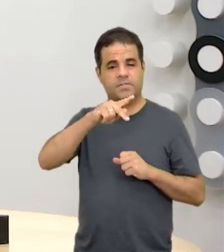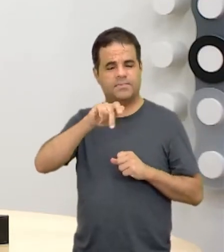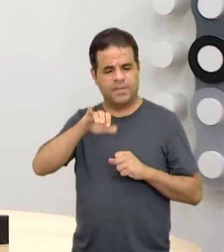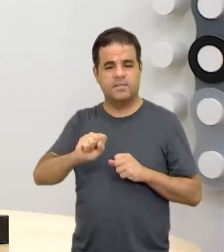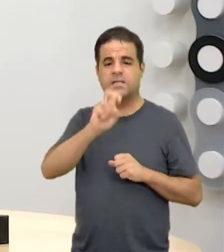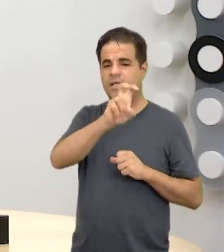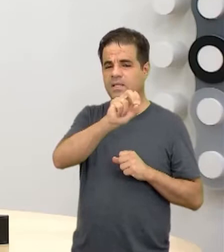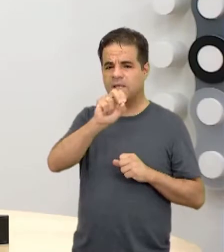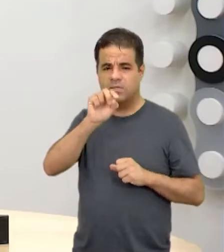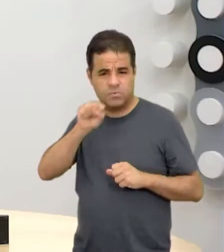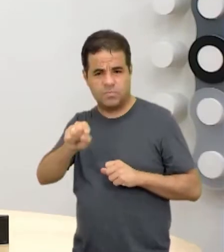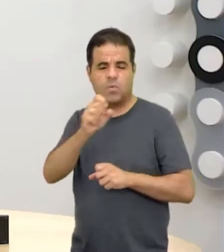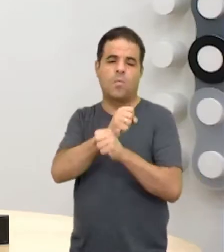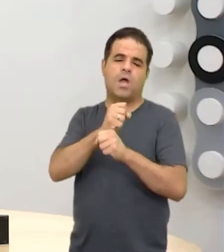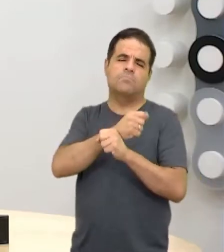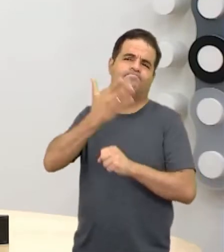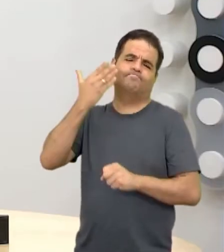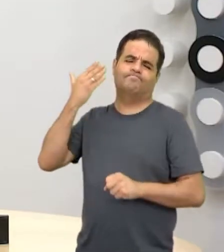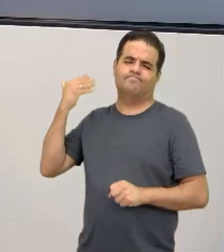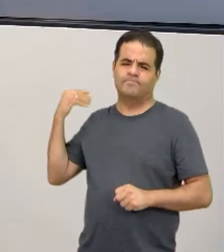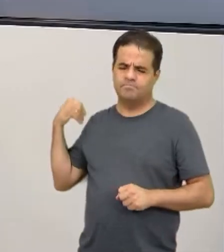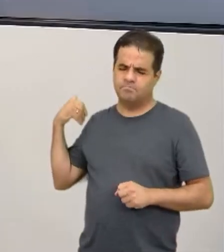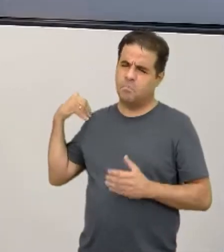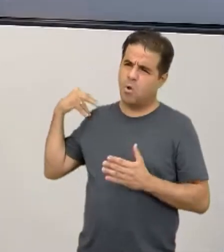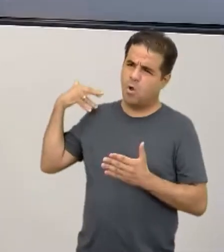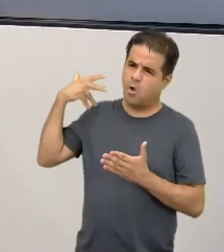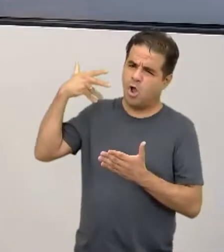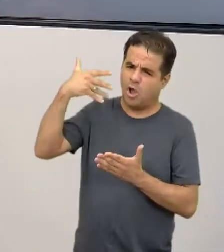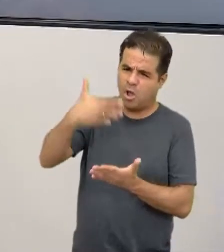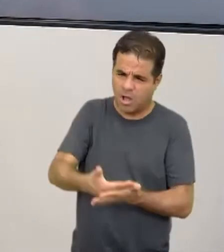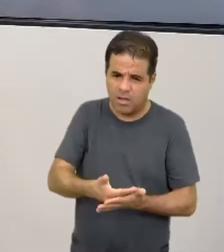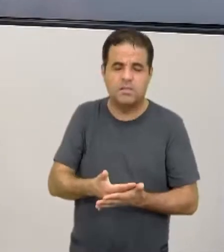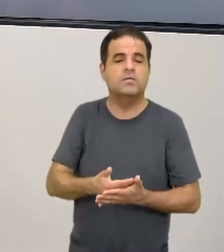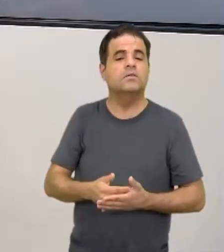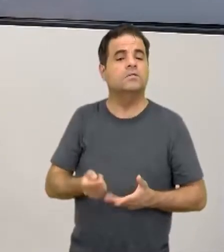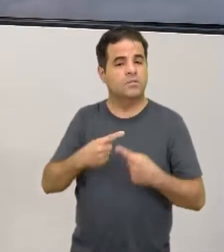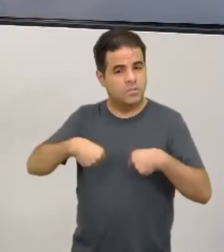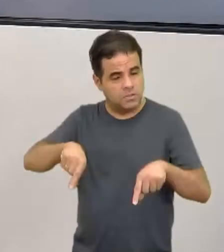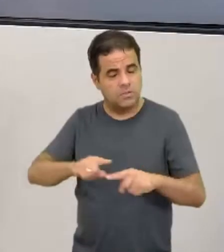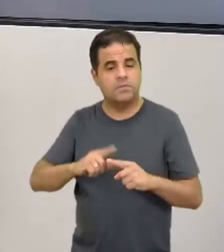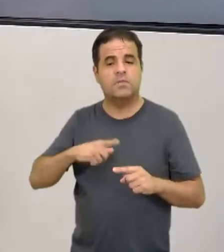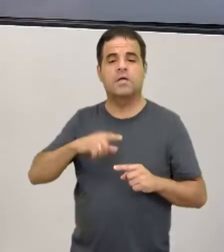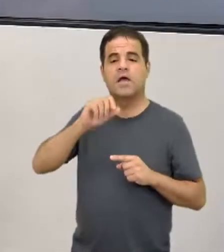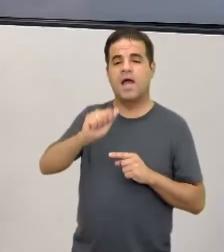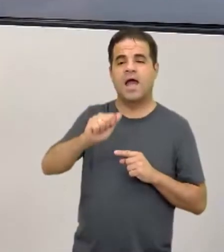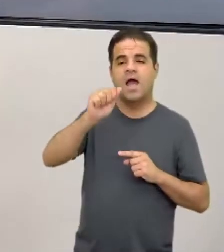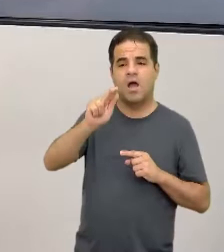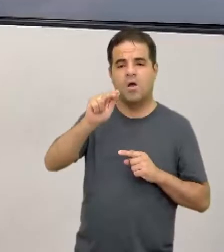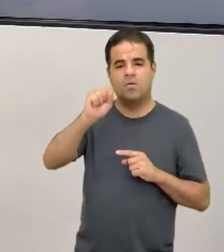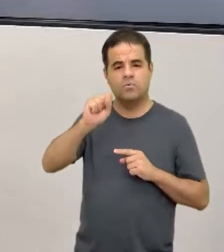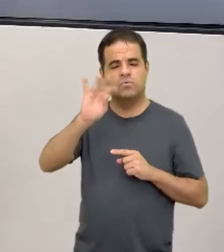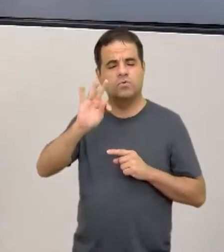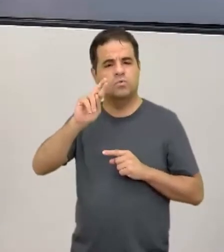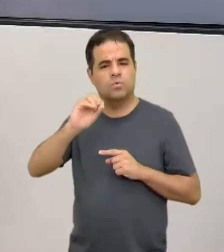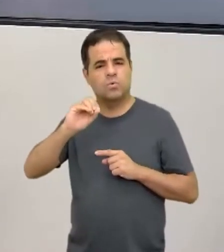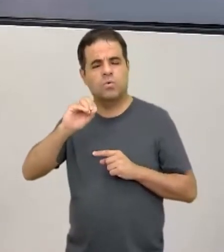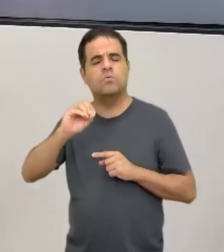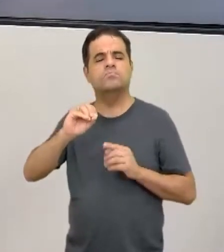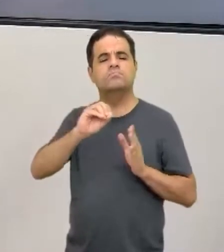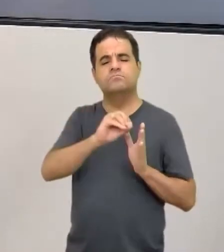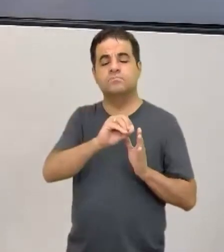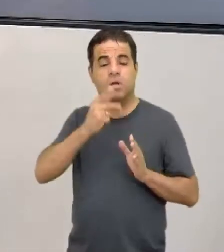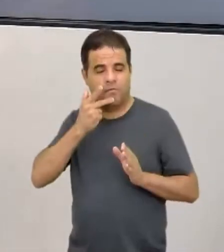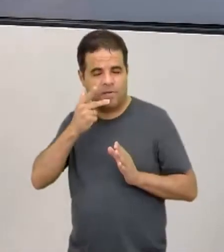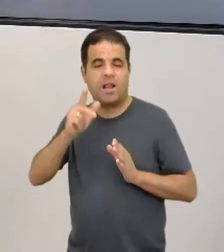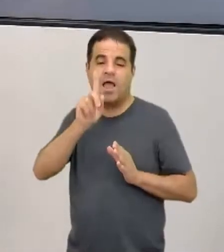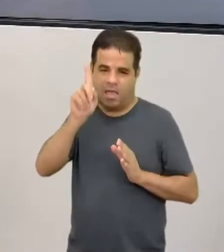mil anos atrás. É Exatamente, isso mesmo, né? Então É. a gente tem aí o Australopithecus, que é o, né, que a gente